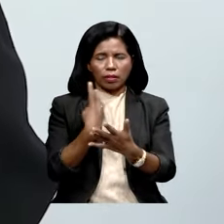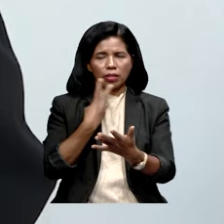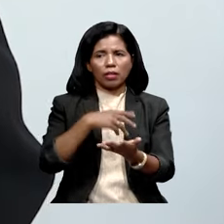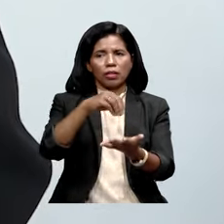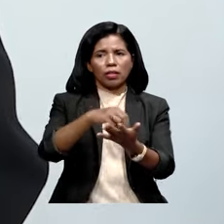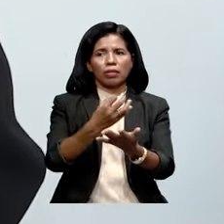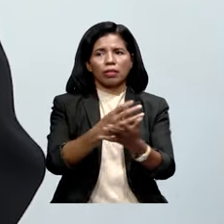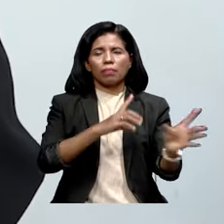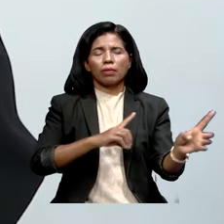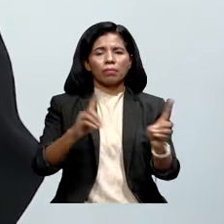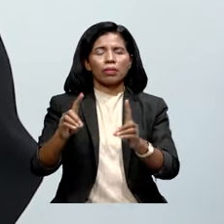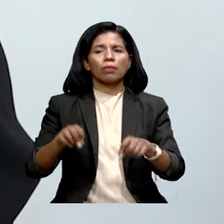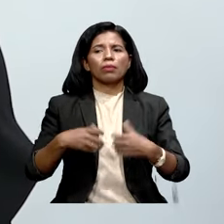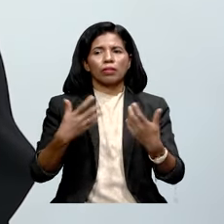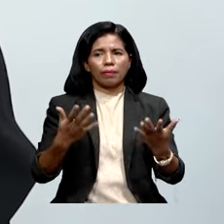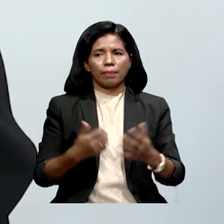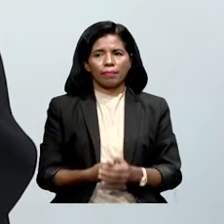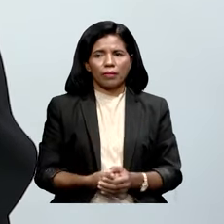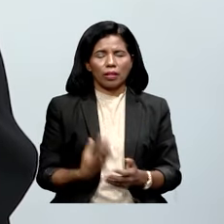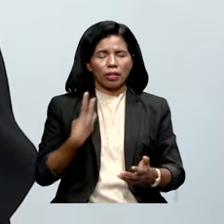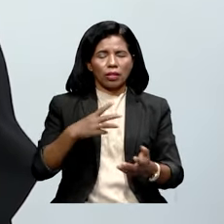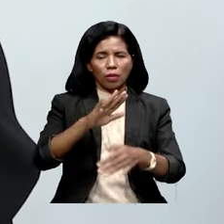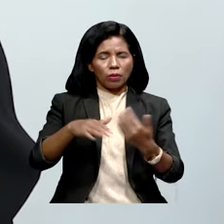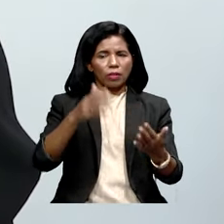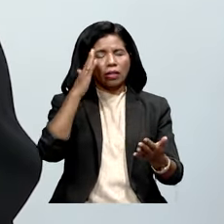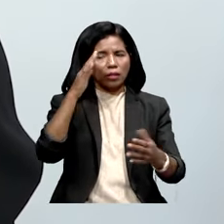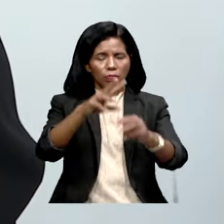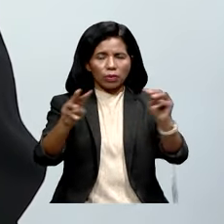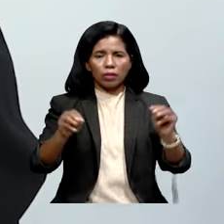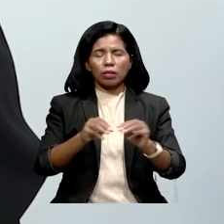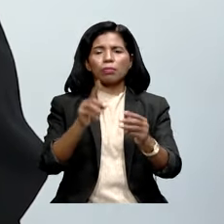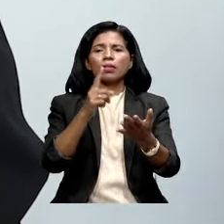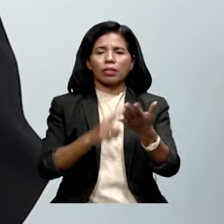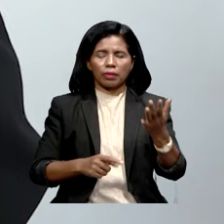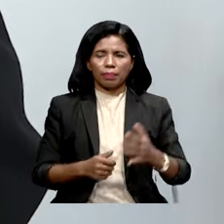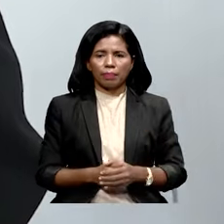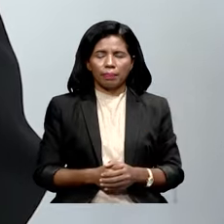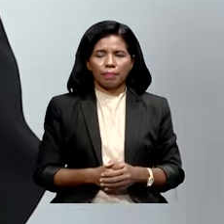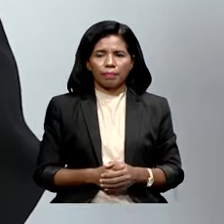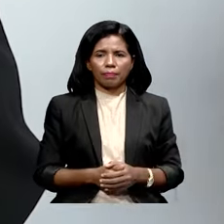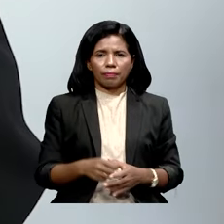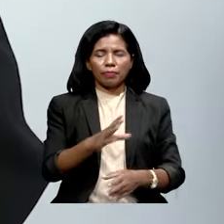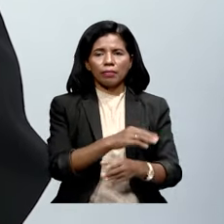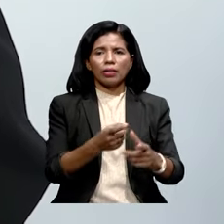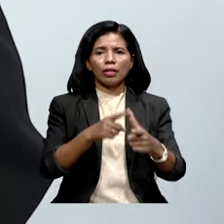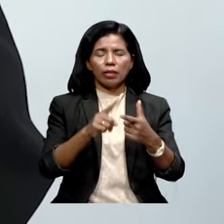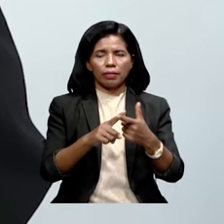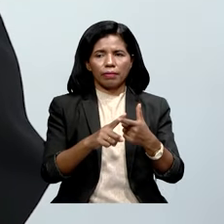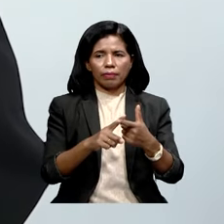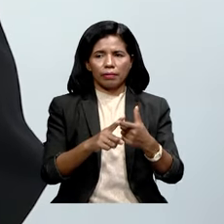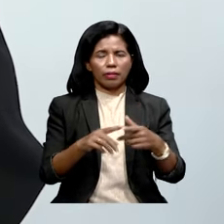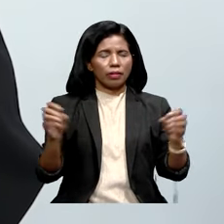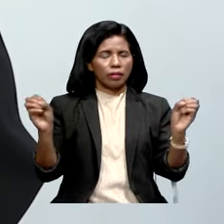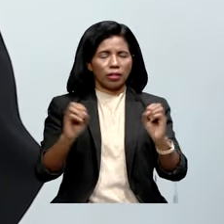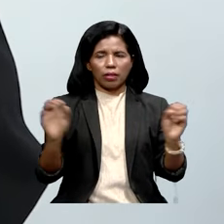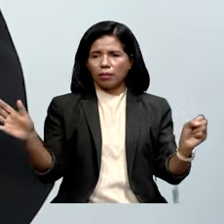na PIA, está implementando isso. Condições, e está tudo até nas condições municipais aí. Infraestruturas básicas, senhora Down, lá de um